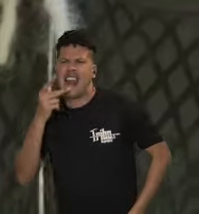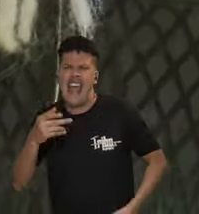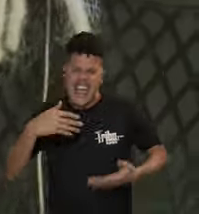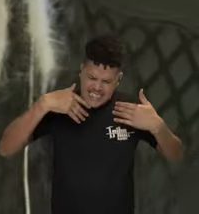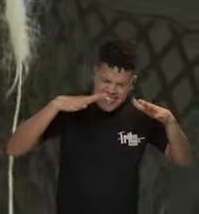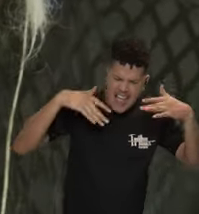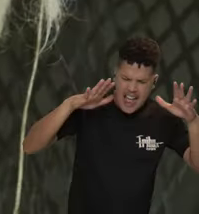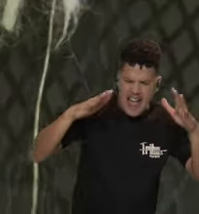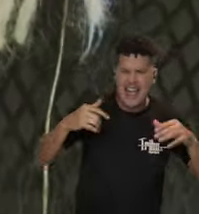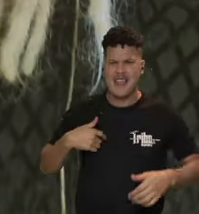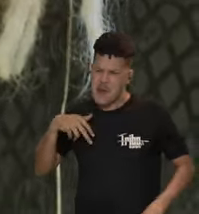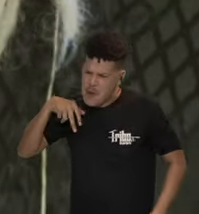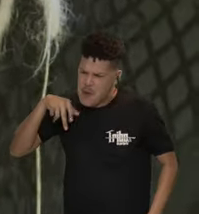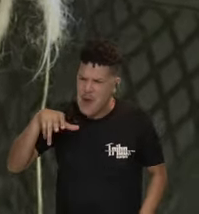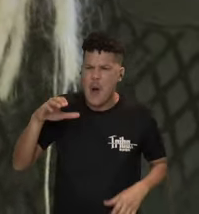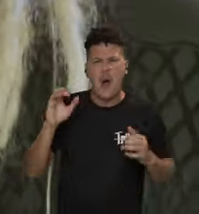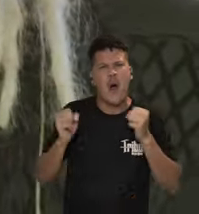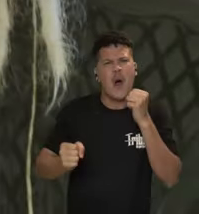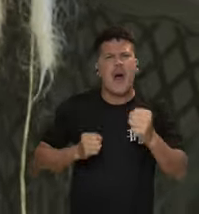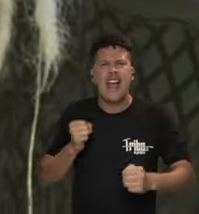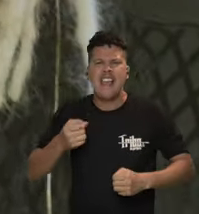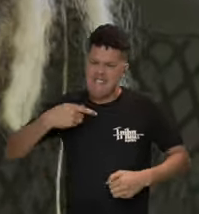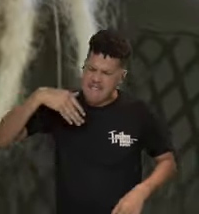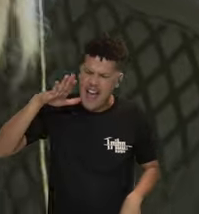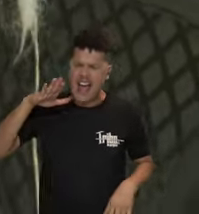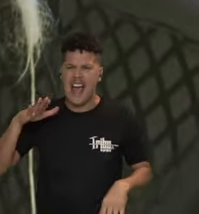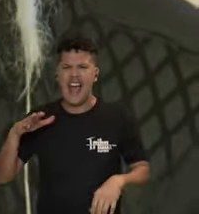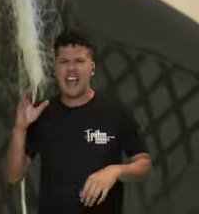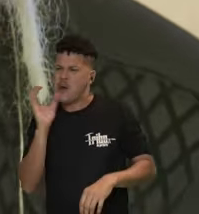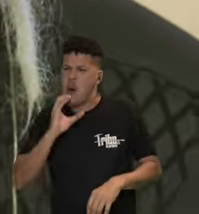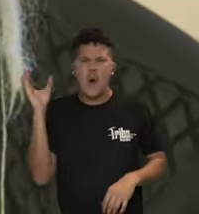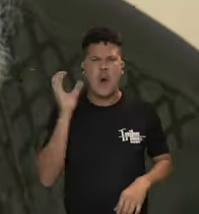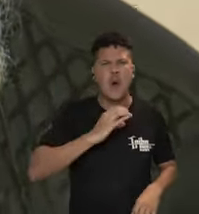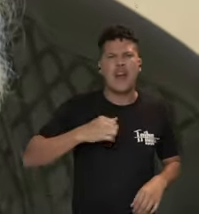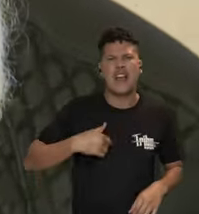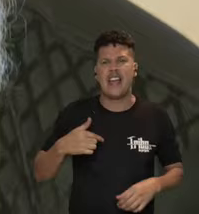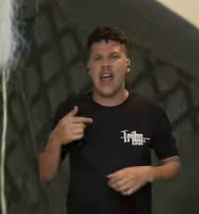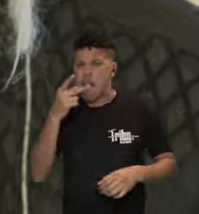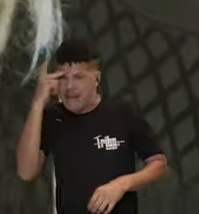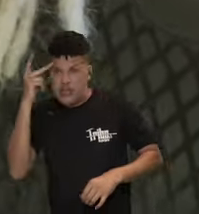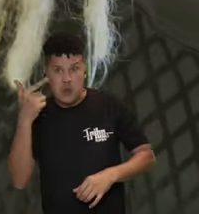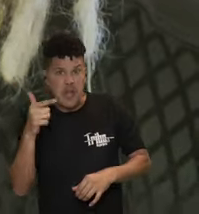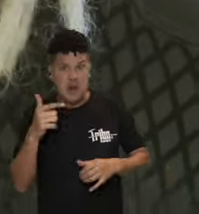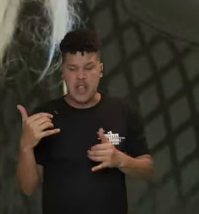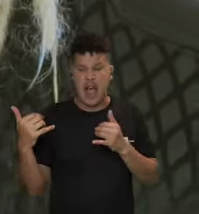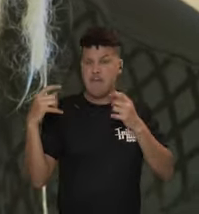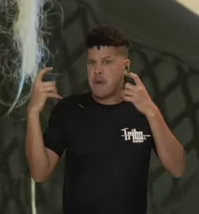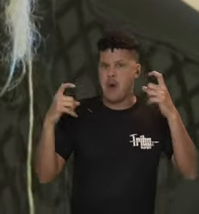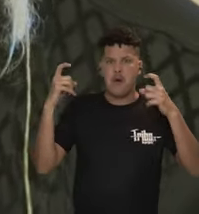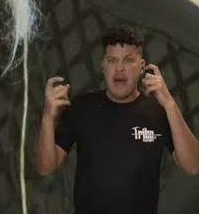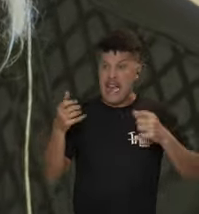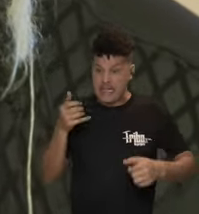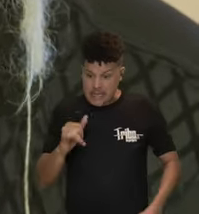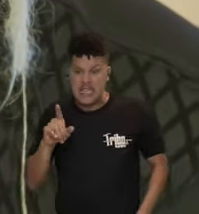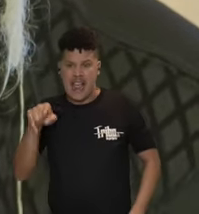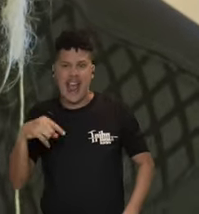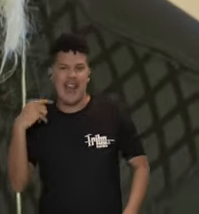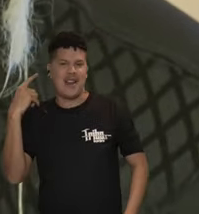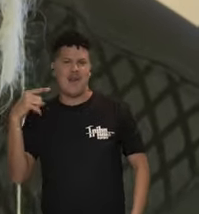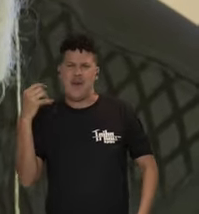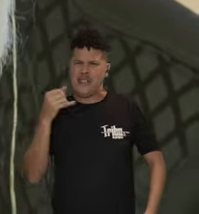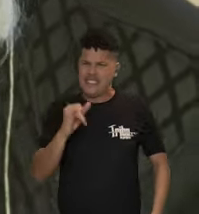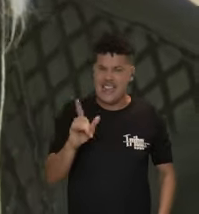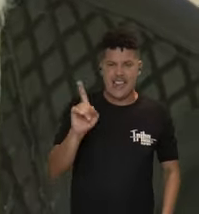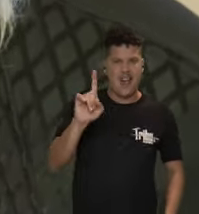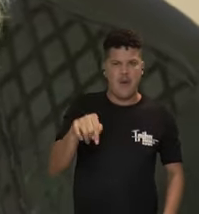sai do meio. Corre, corre, se embora, sai fora na história. Não tá nem aí pra quem que é. Se é louco ou se não é. Minha